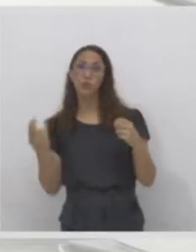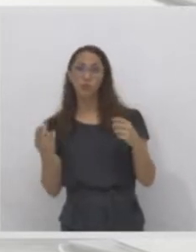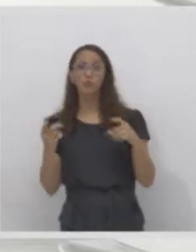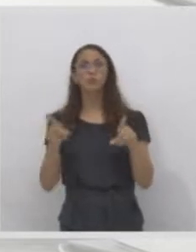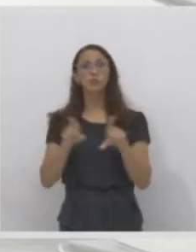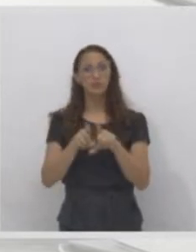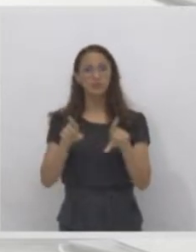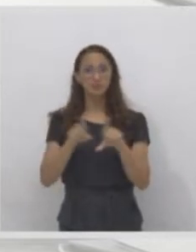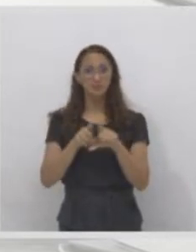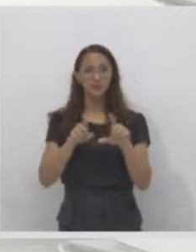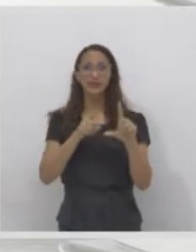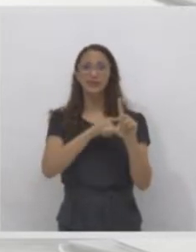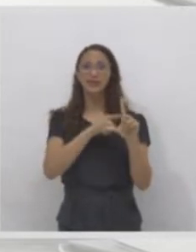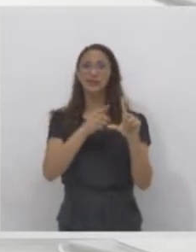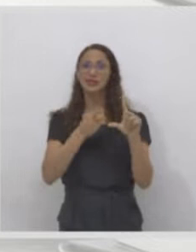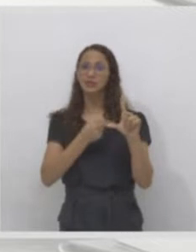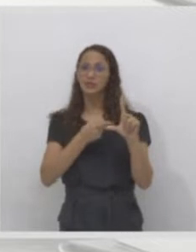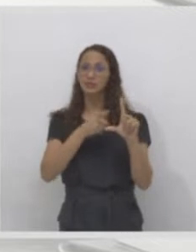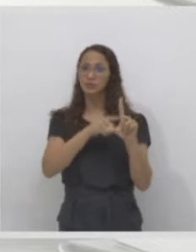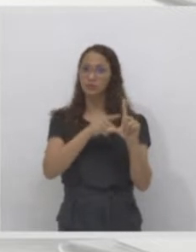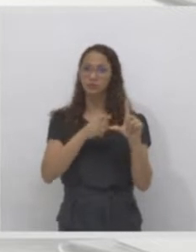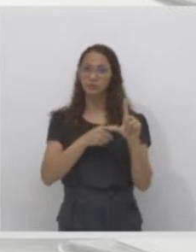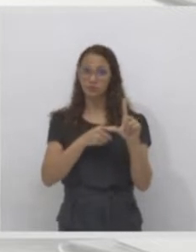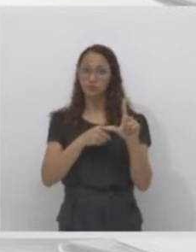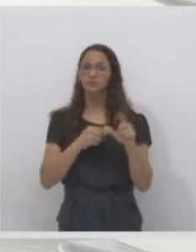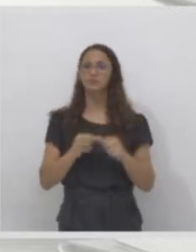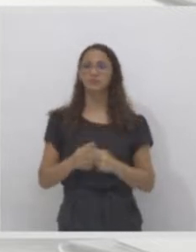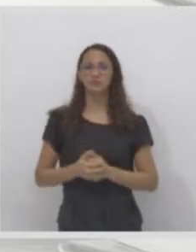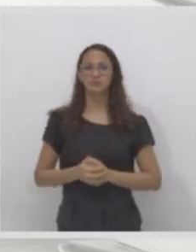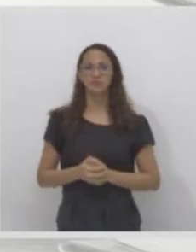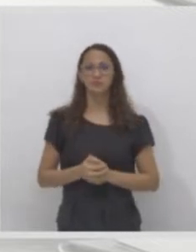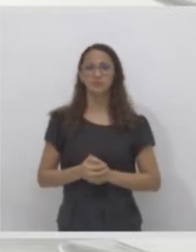ângulos. Acompanhem comigo no slide.